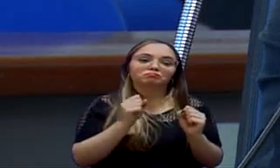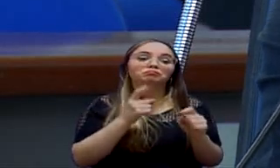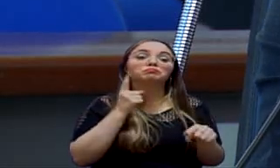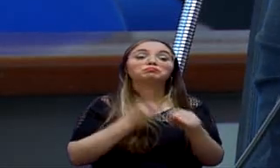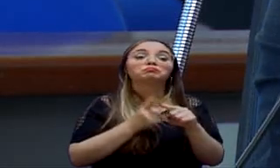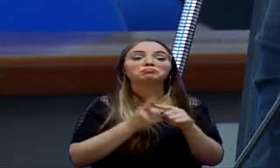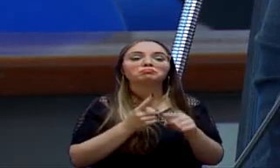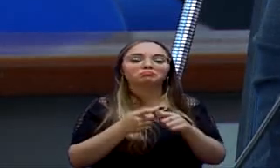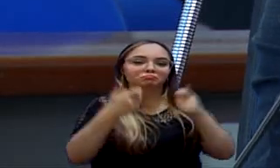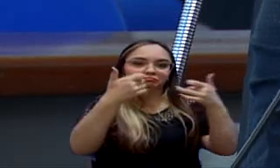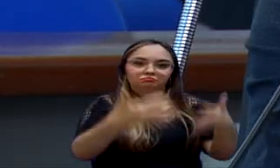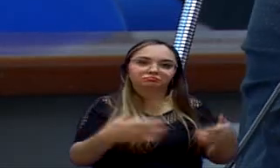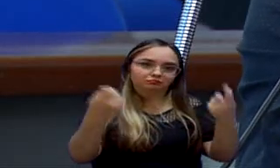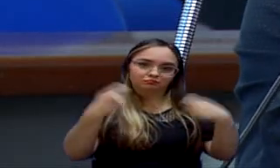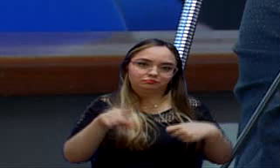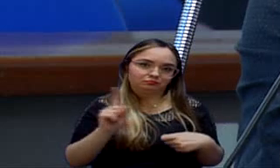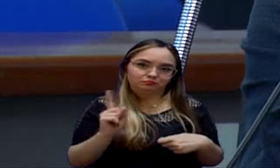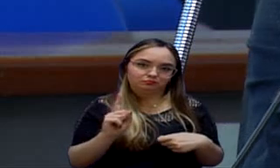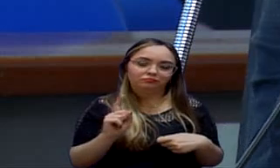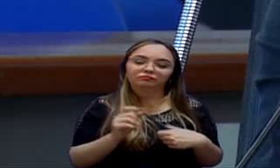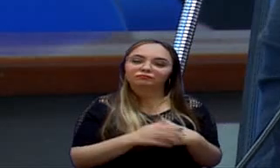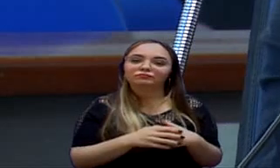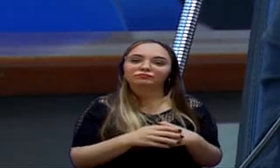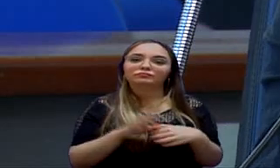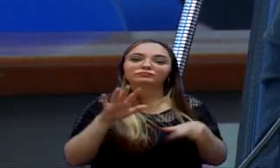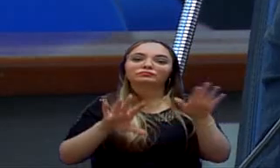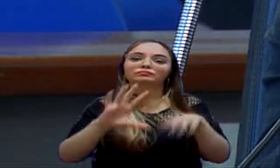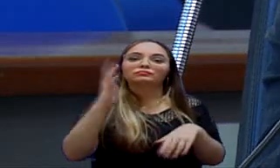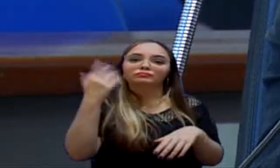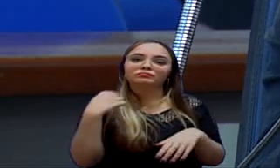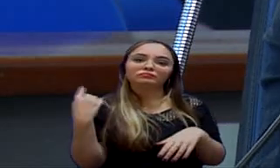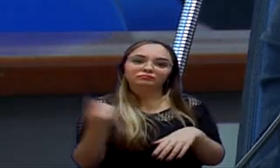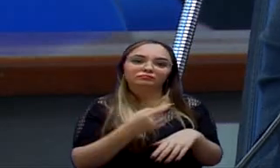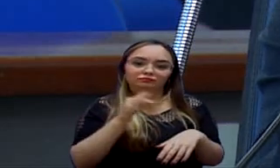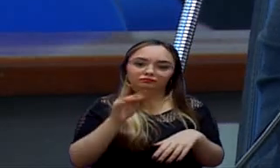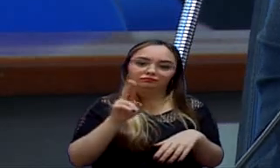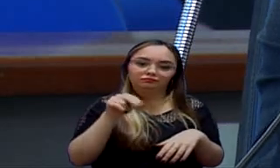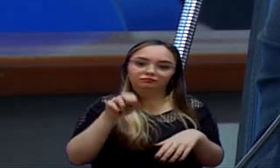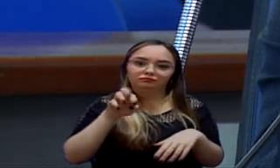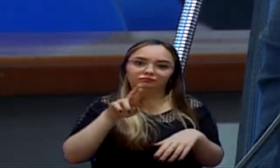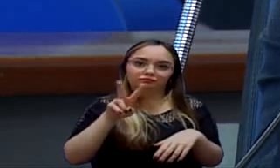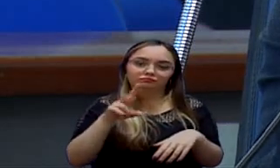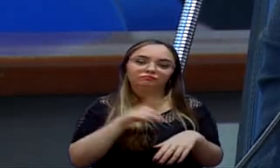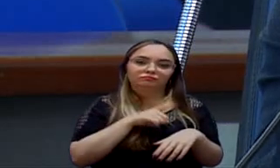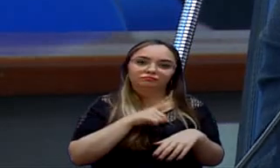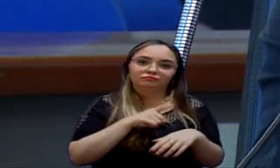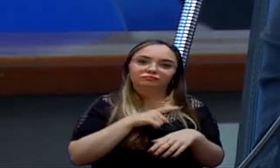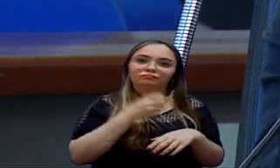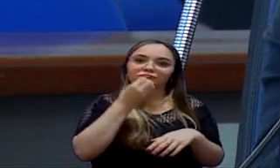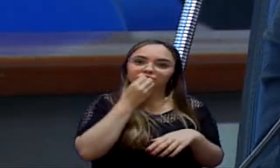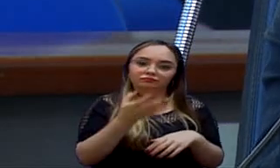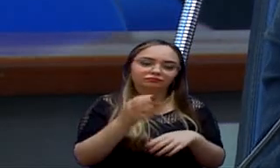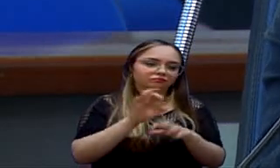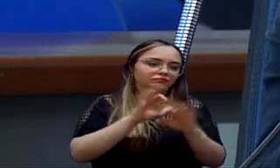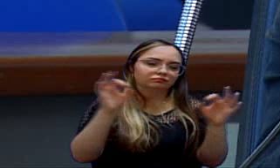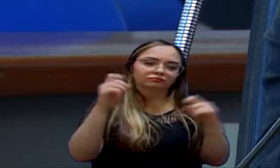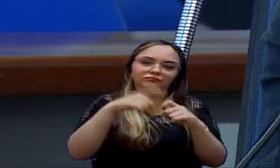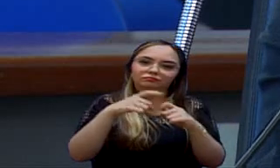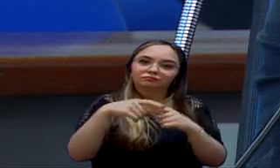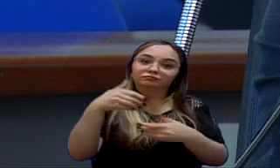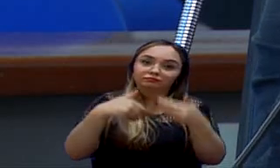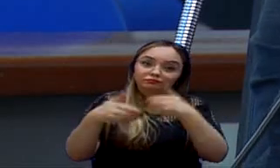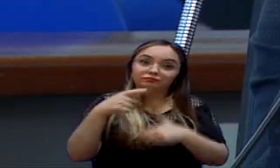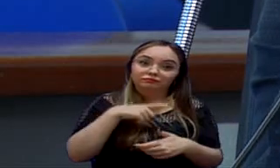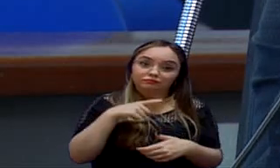justificar o motivo né o que acontece Às vezes é que nós beneficiários consegue a gente tem um bom atendimento por ótimos excelentes profissionais